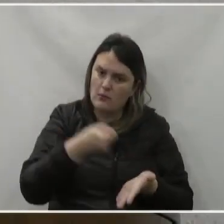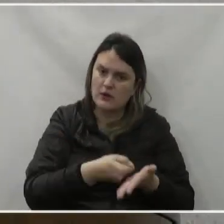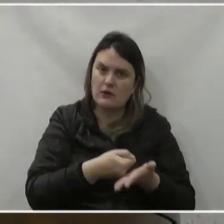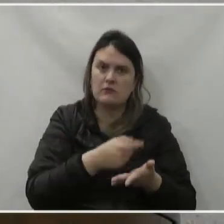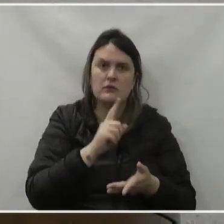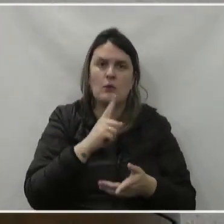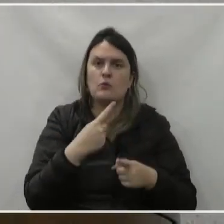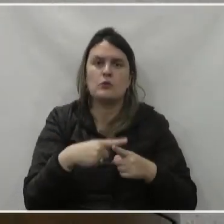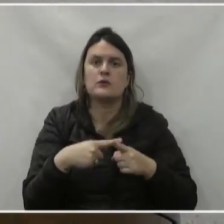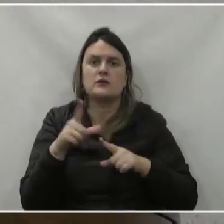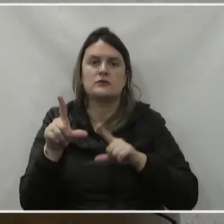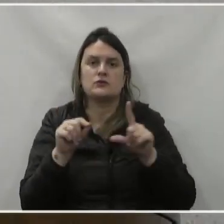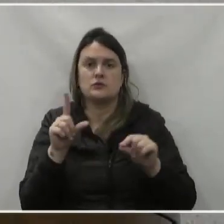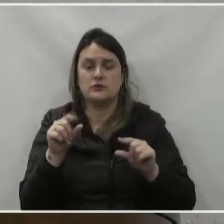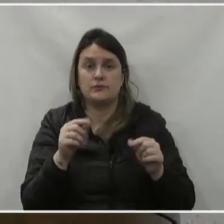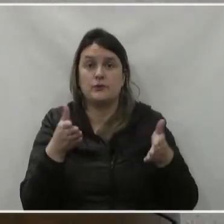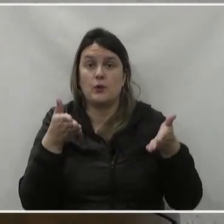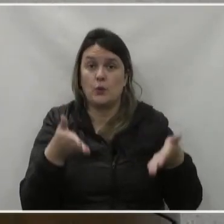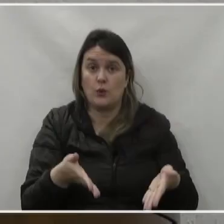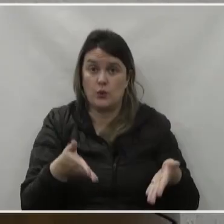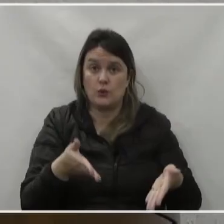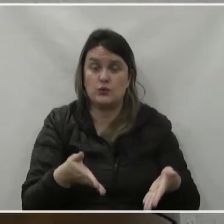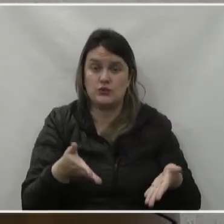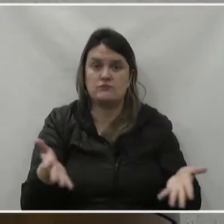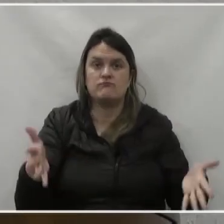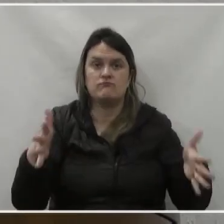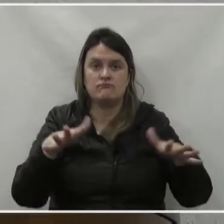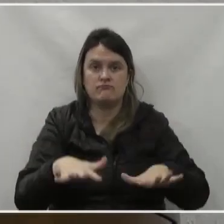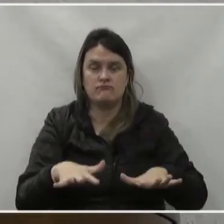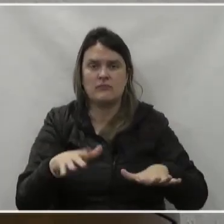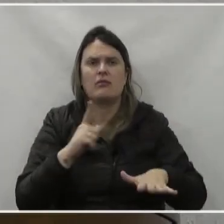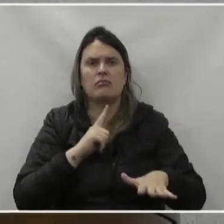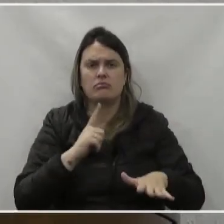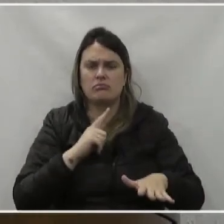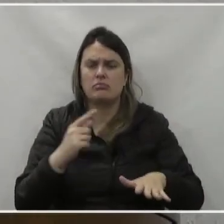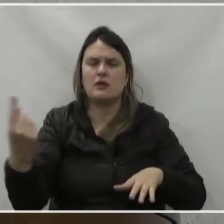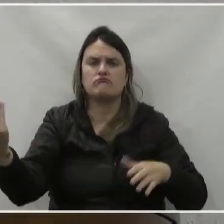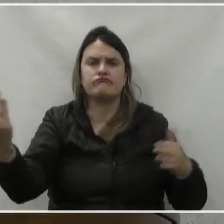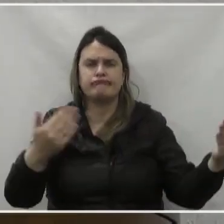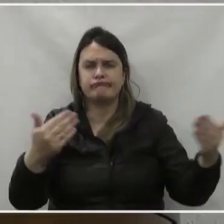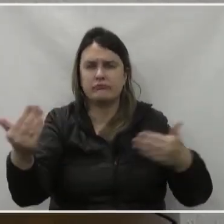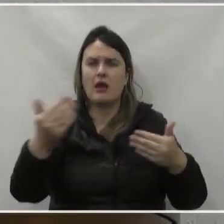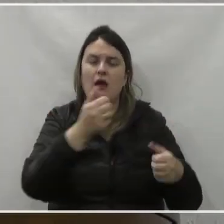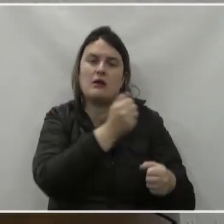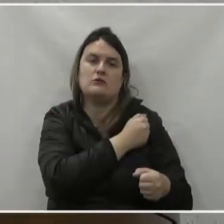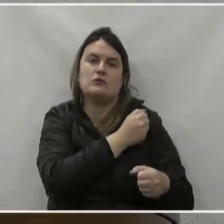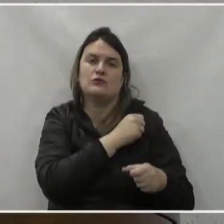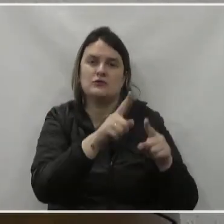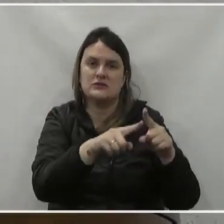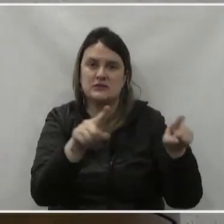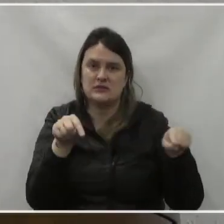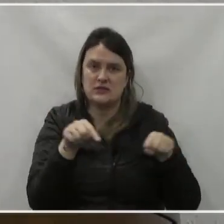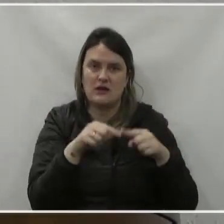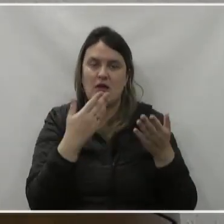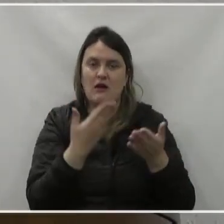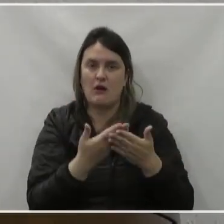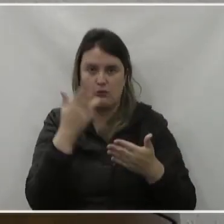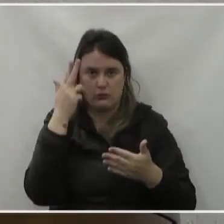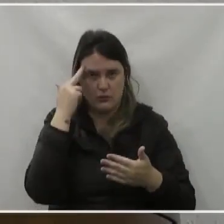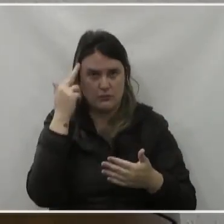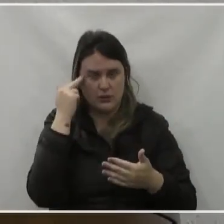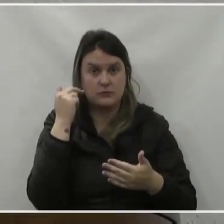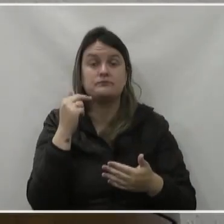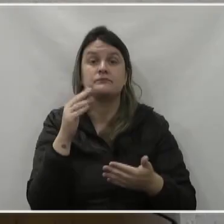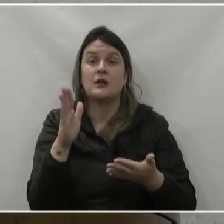por escolha. Hoje, com a inclusão, recebemos esses alunos em nossas salas regulares.